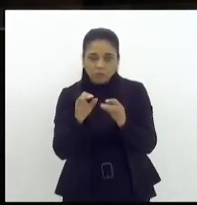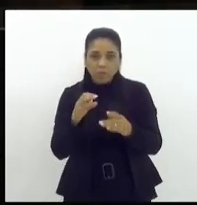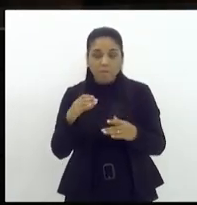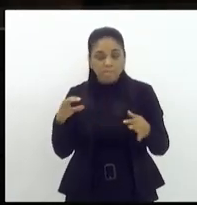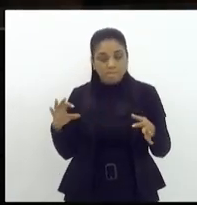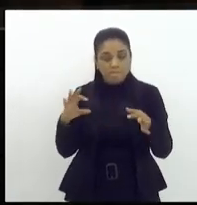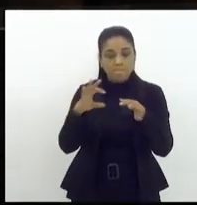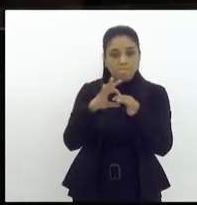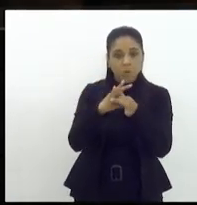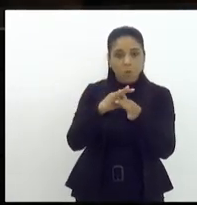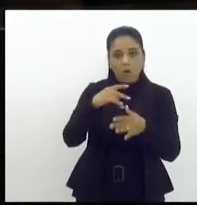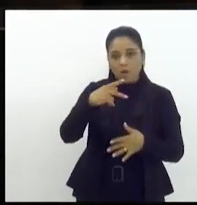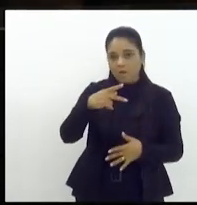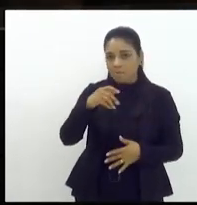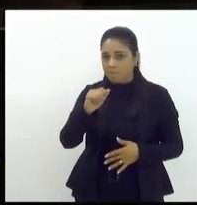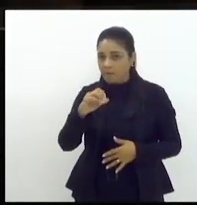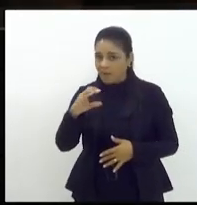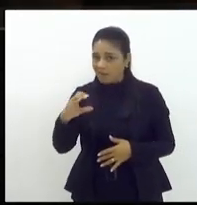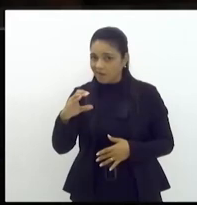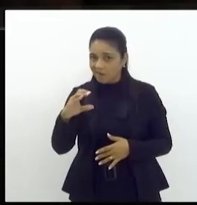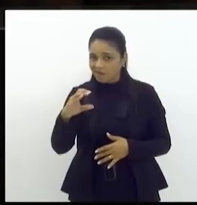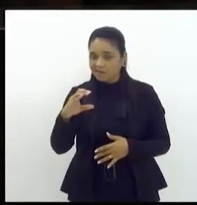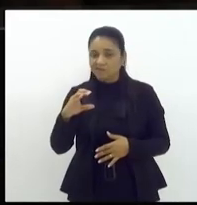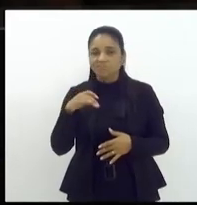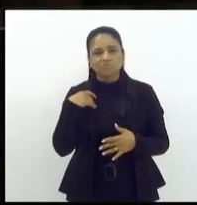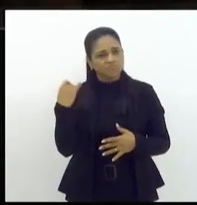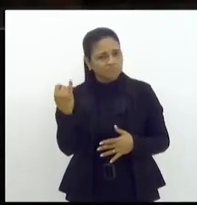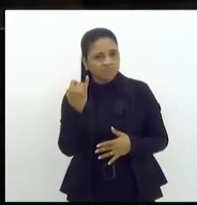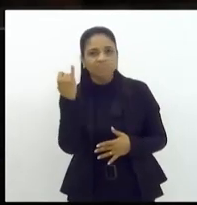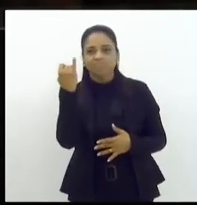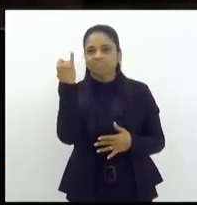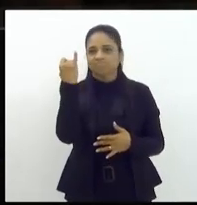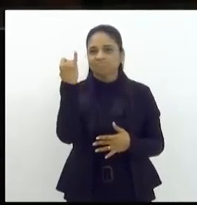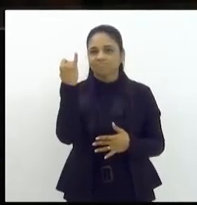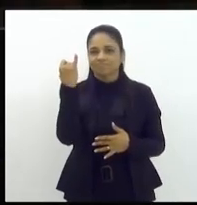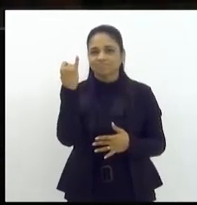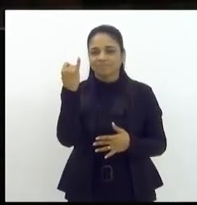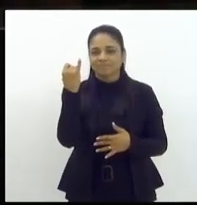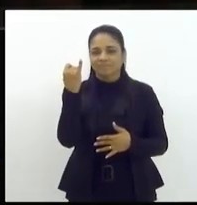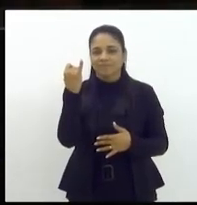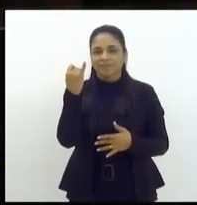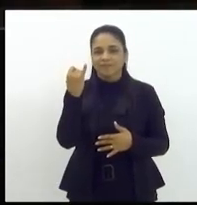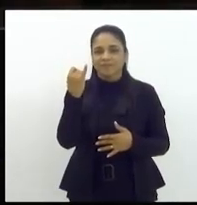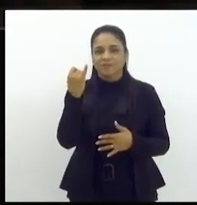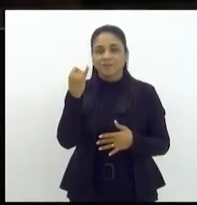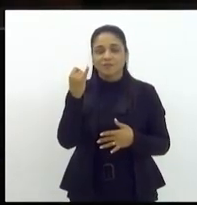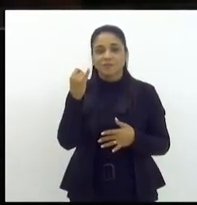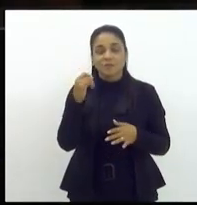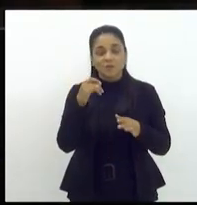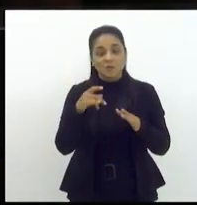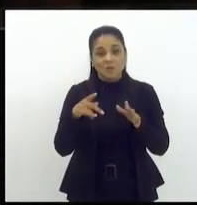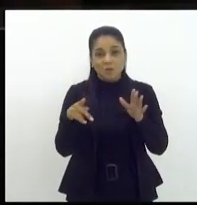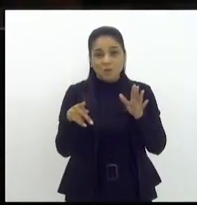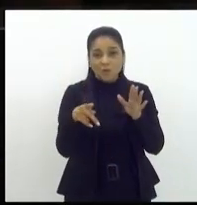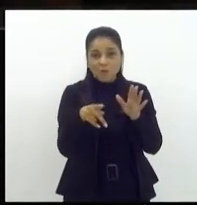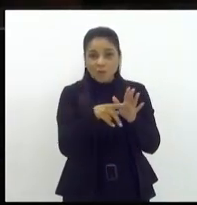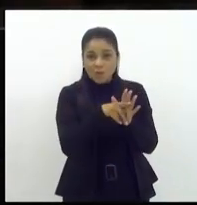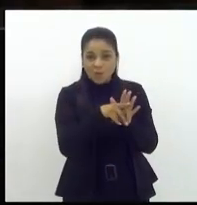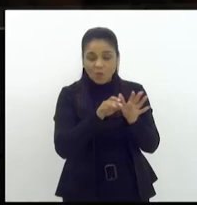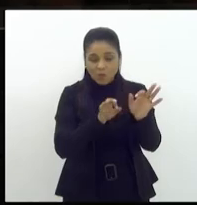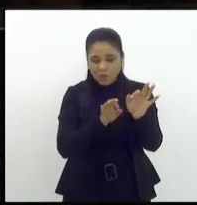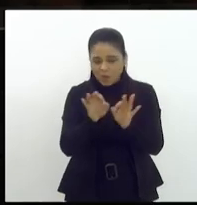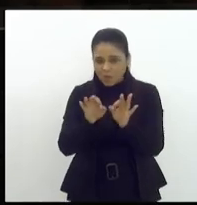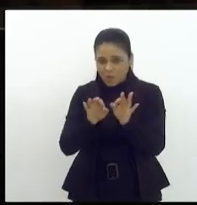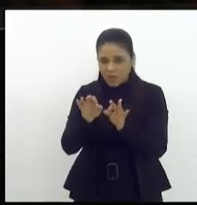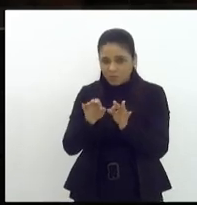o PAC é importante que o plano estratégico dialog